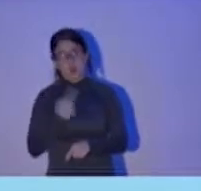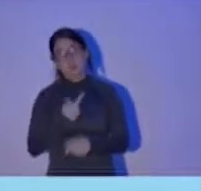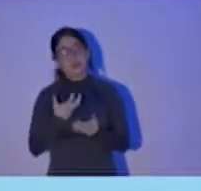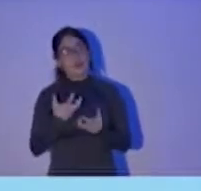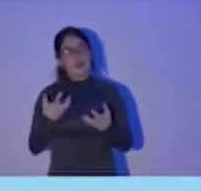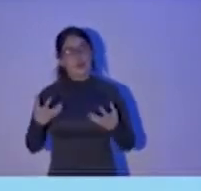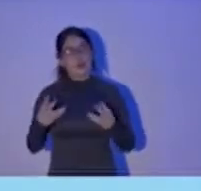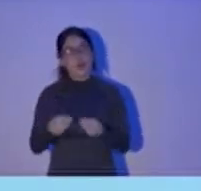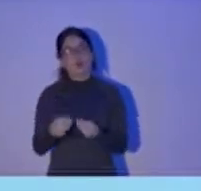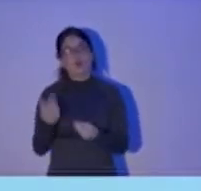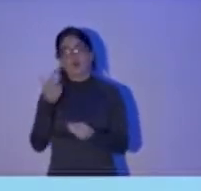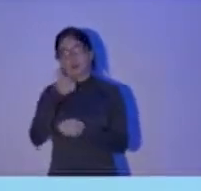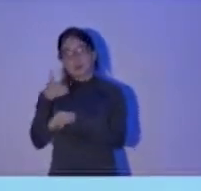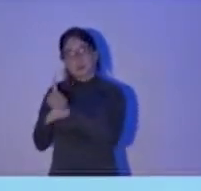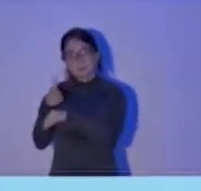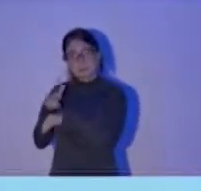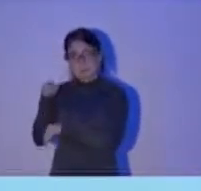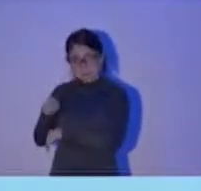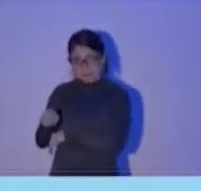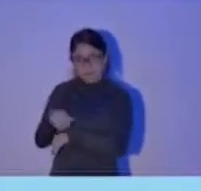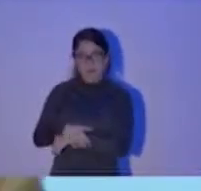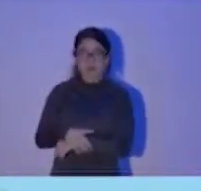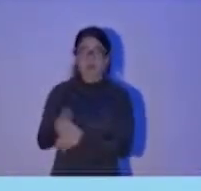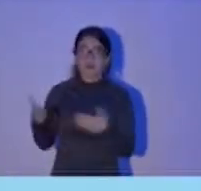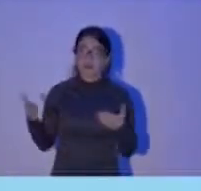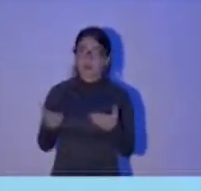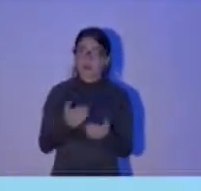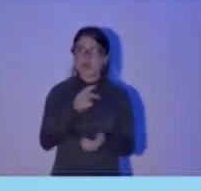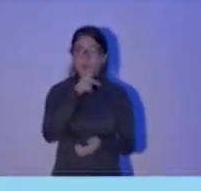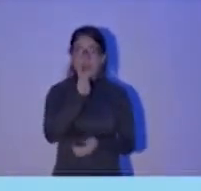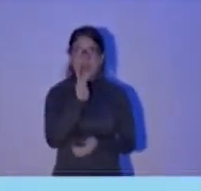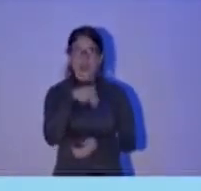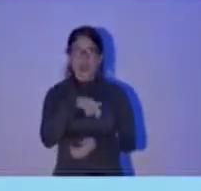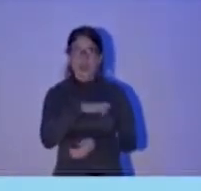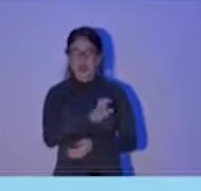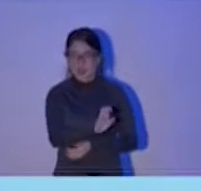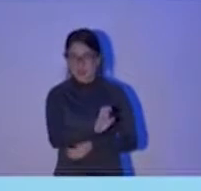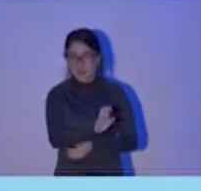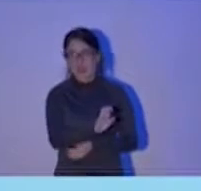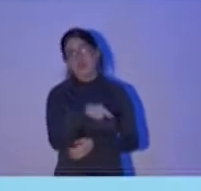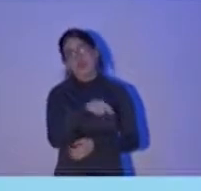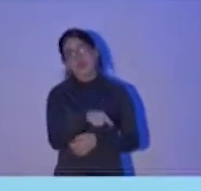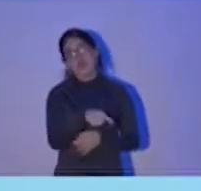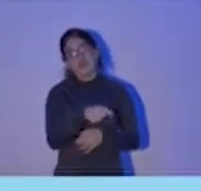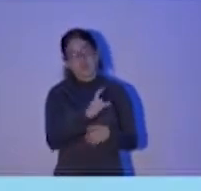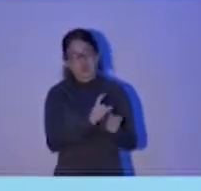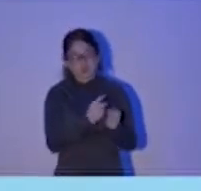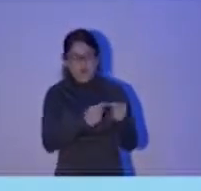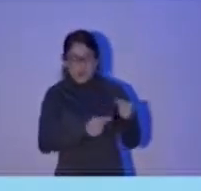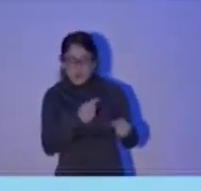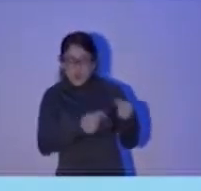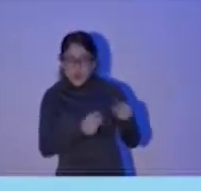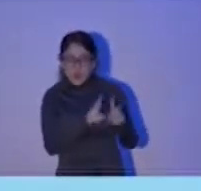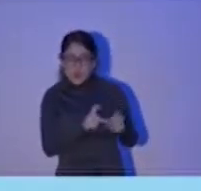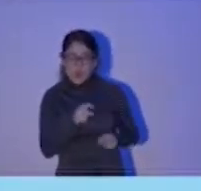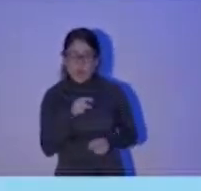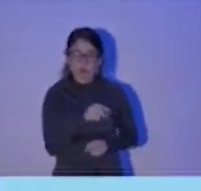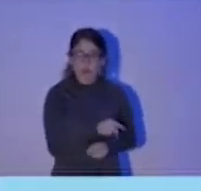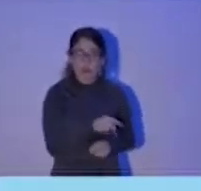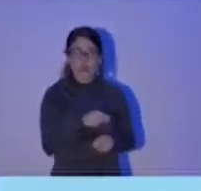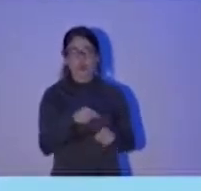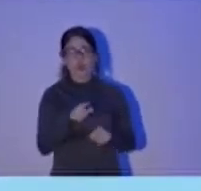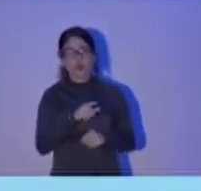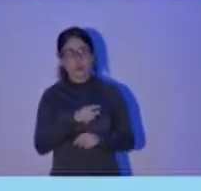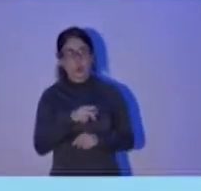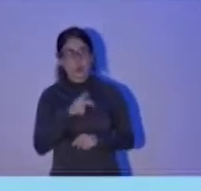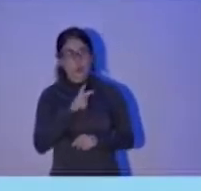a discussão do Plano Nacional de Educação, e aí eu faço coro ao deputado Pedro no que diz respeito ao trabalho com a